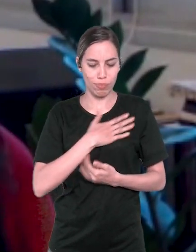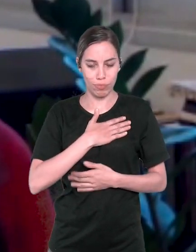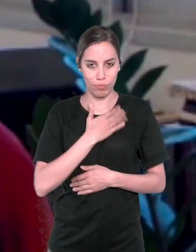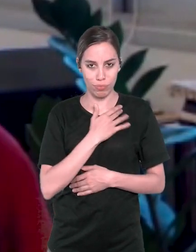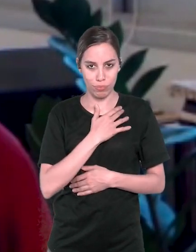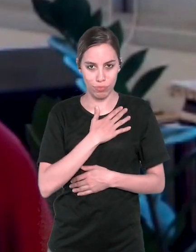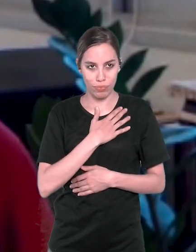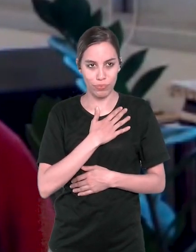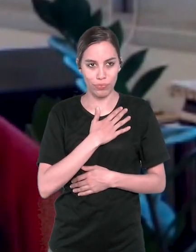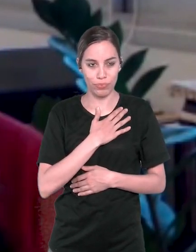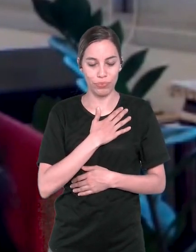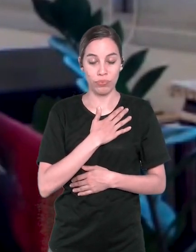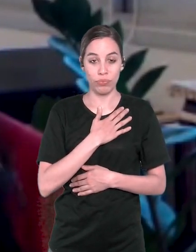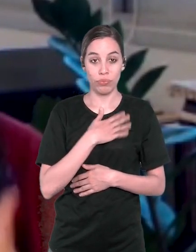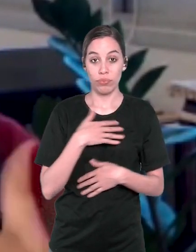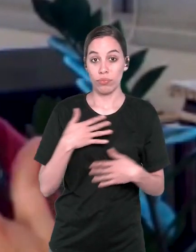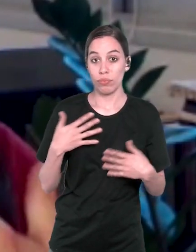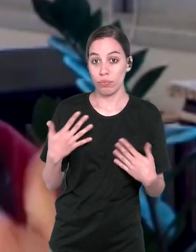E